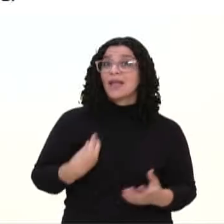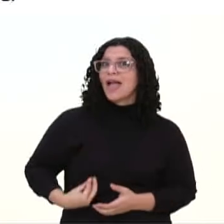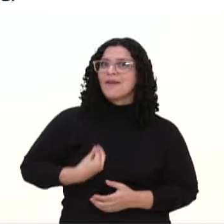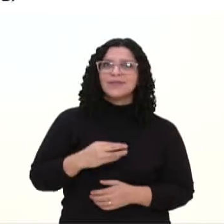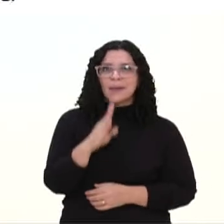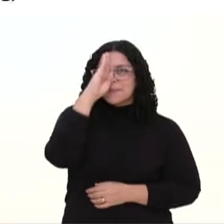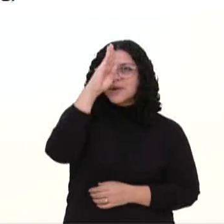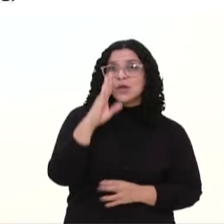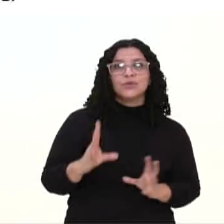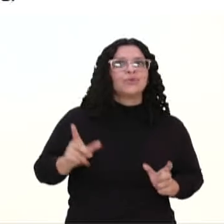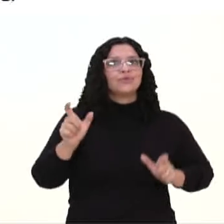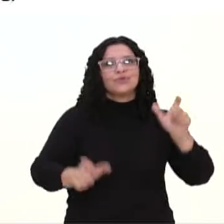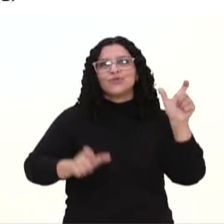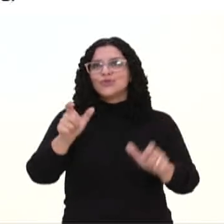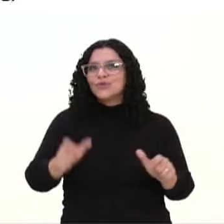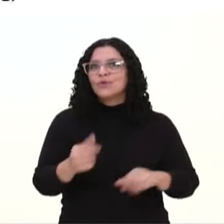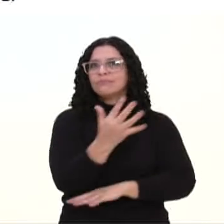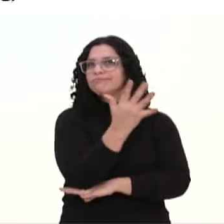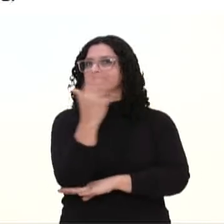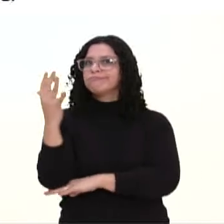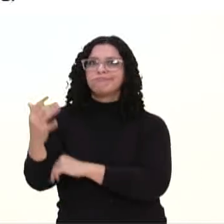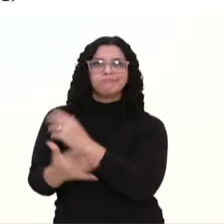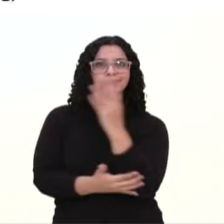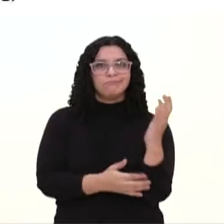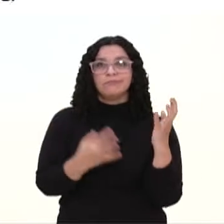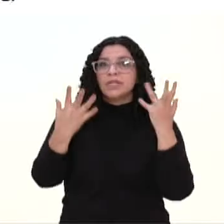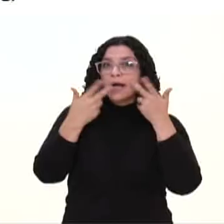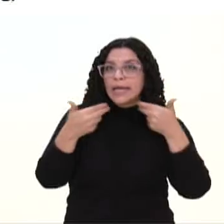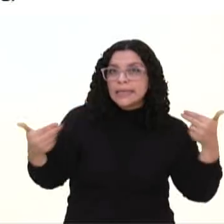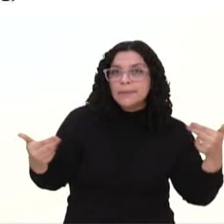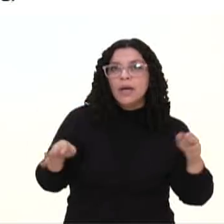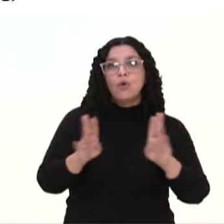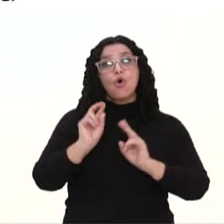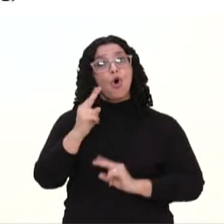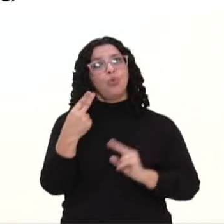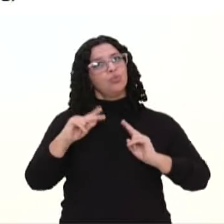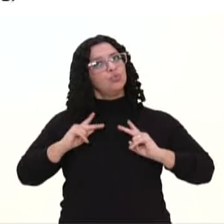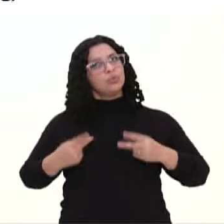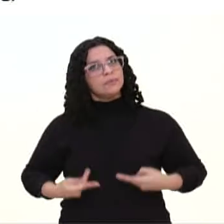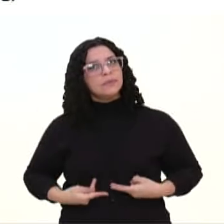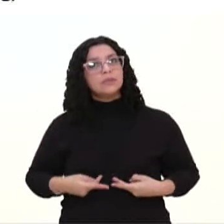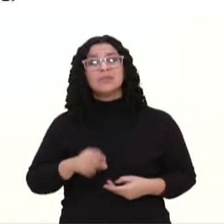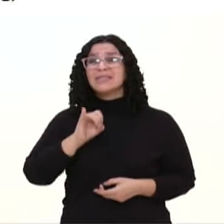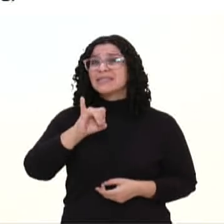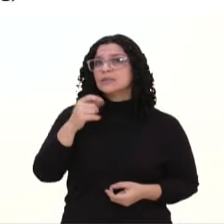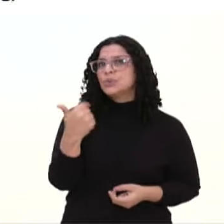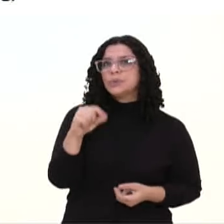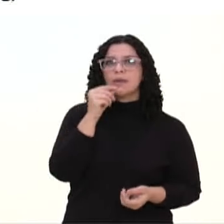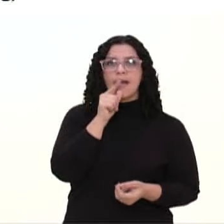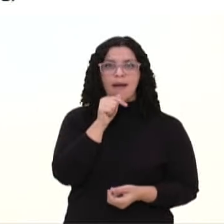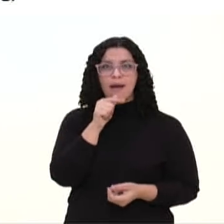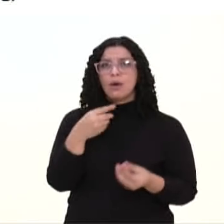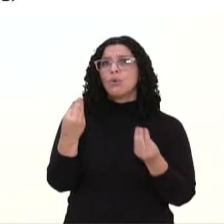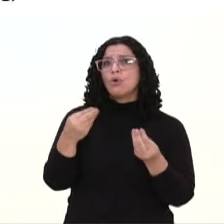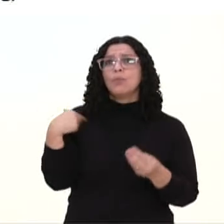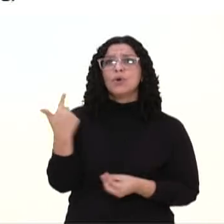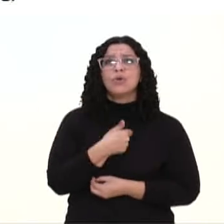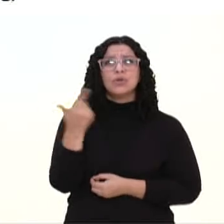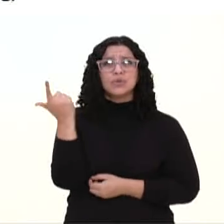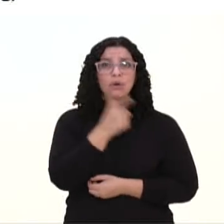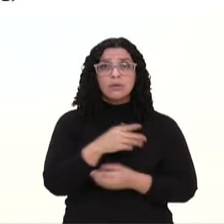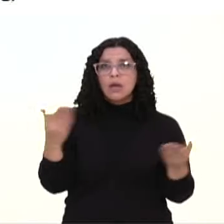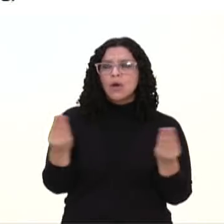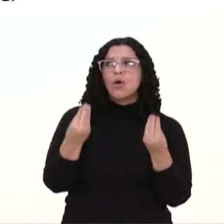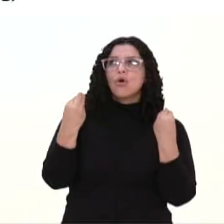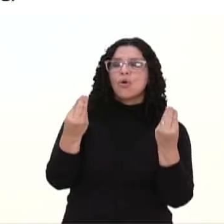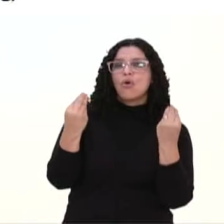vida de todo ser vegetal, animal ou humano. Sem ela, não poderíamos